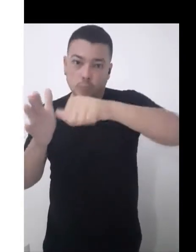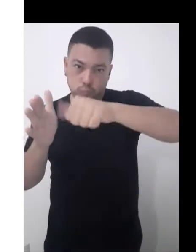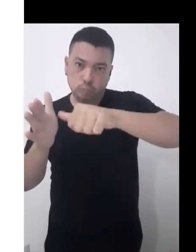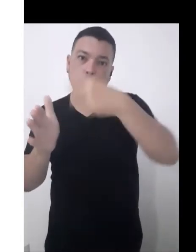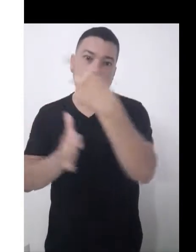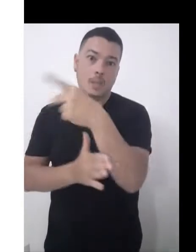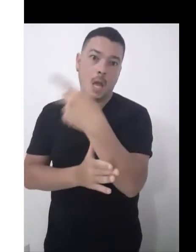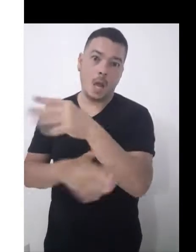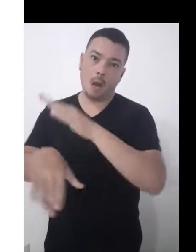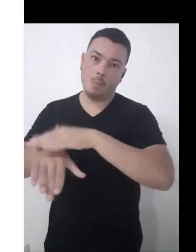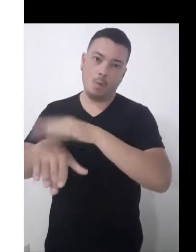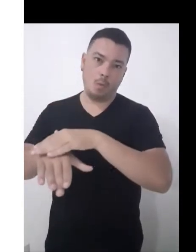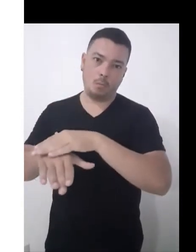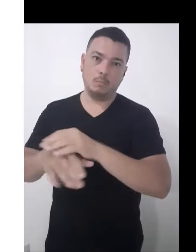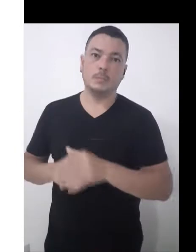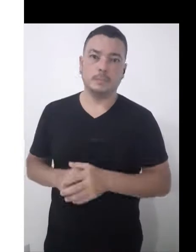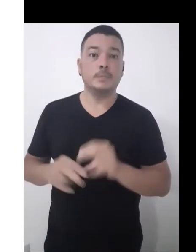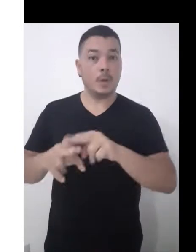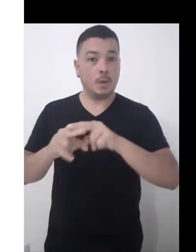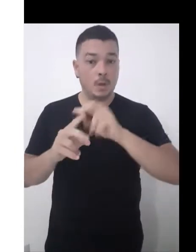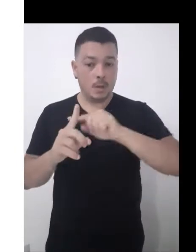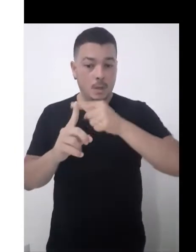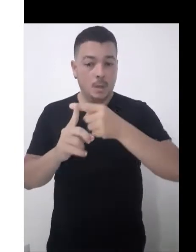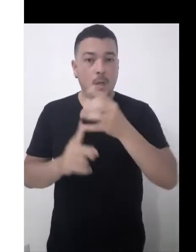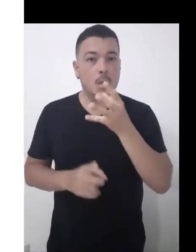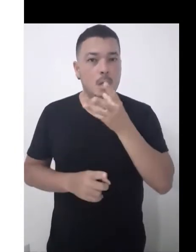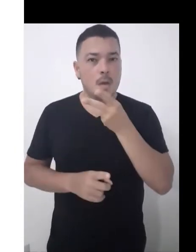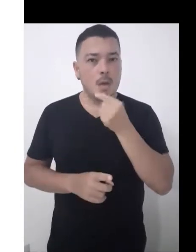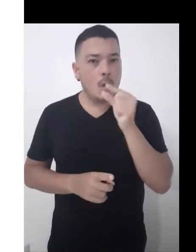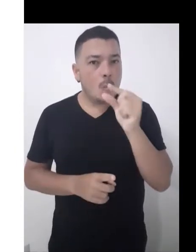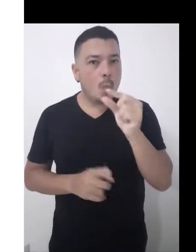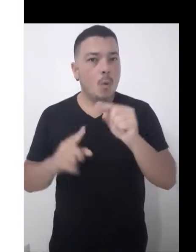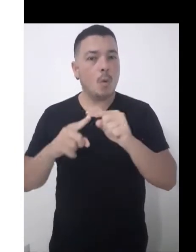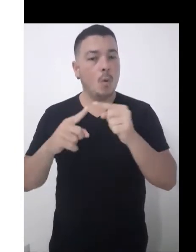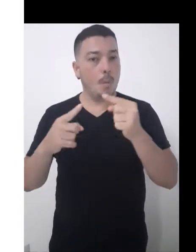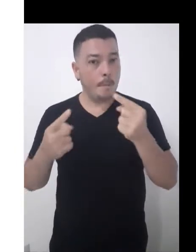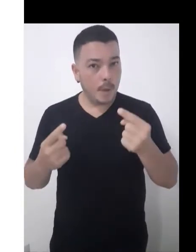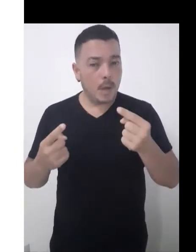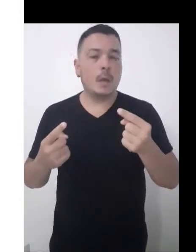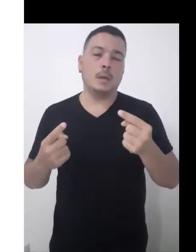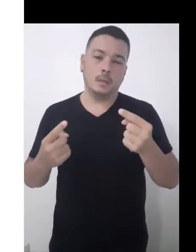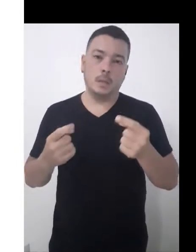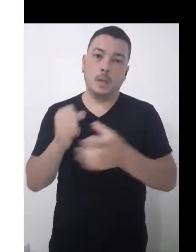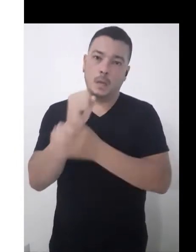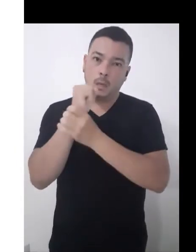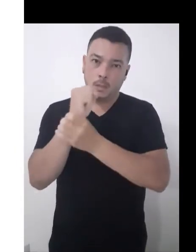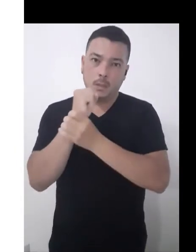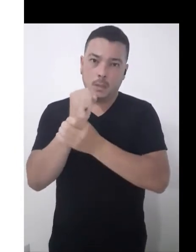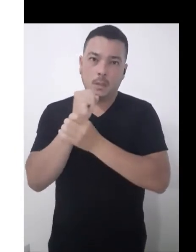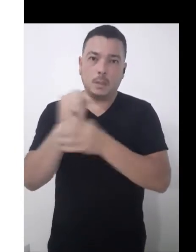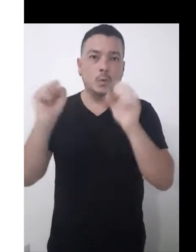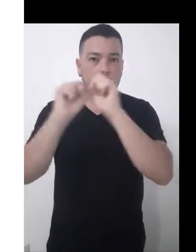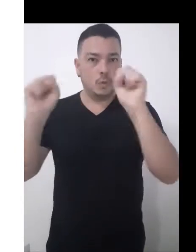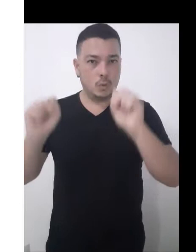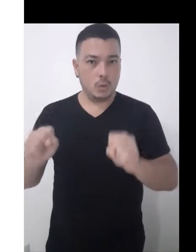erro. Isso vai adicionar uma certa lentidão, né, mas vai garantir que o sistema vai ficar mais seguro. Isso é